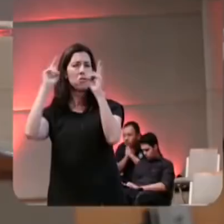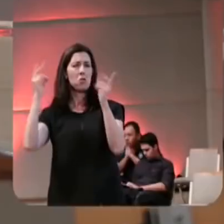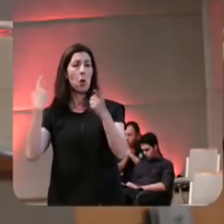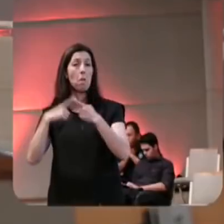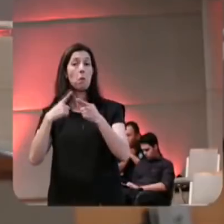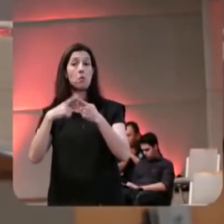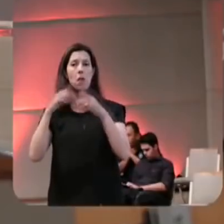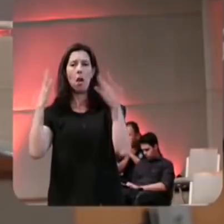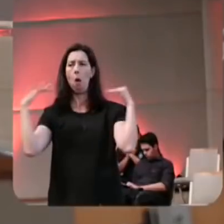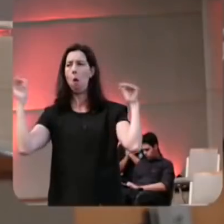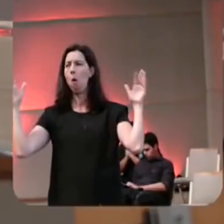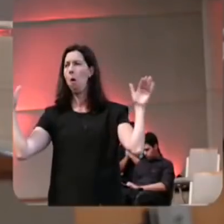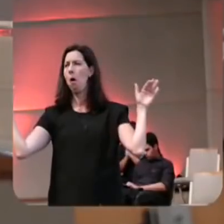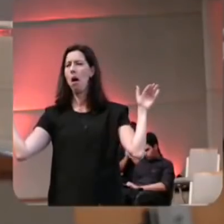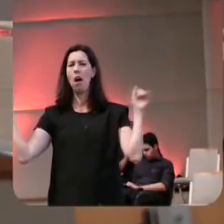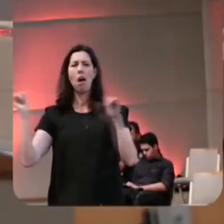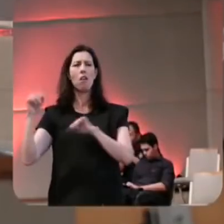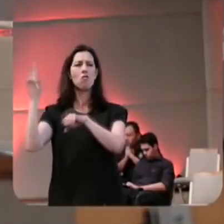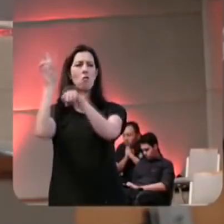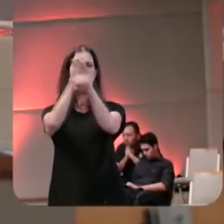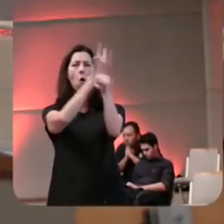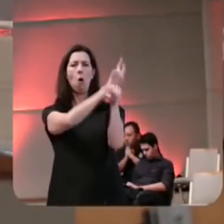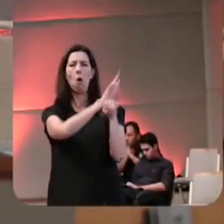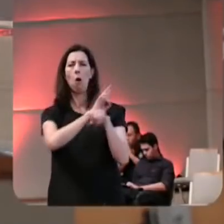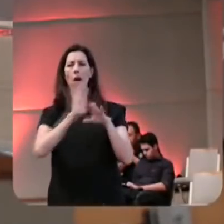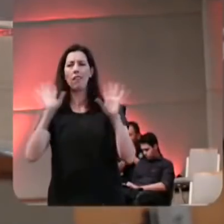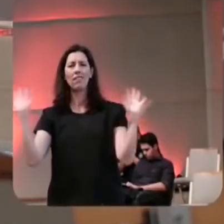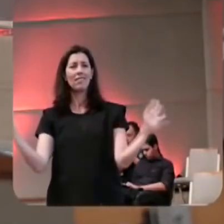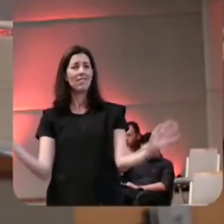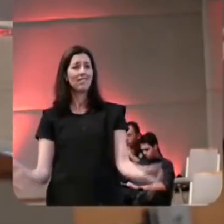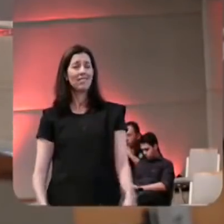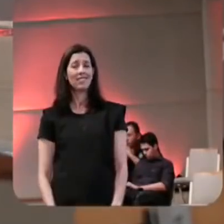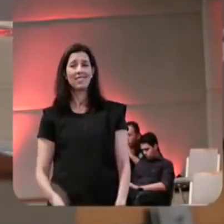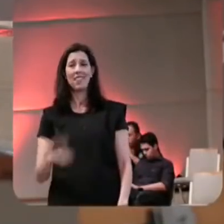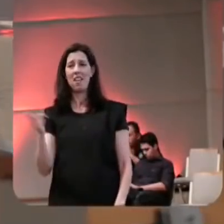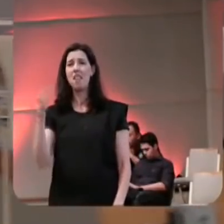Era capaz de crer por causa disso no seu livramento.